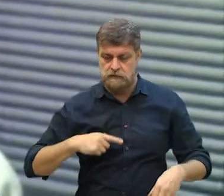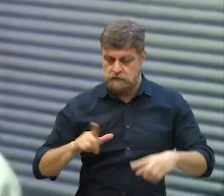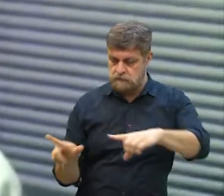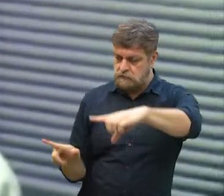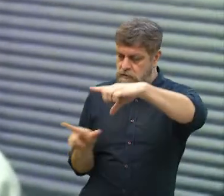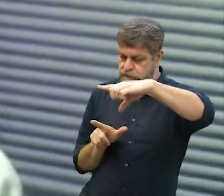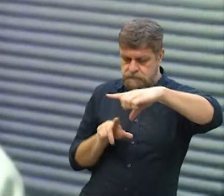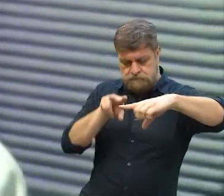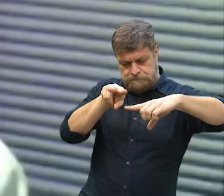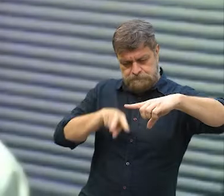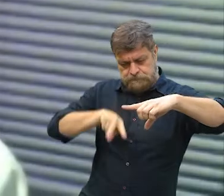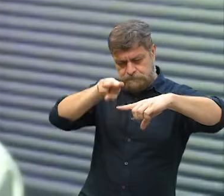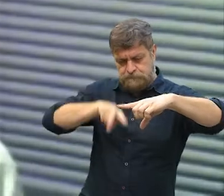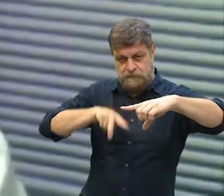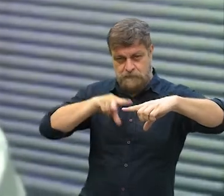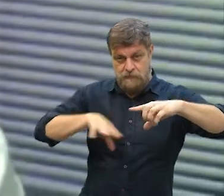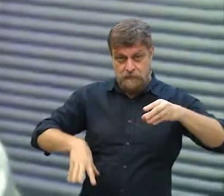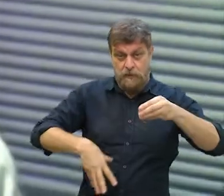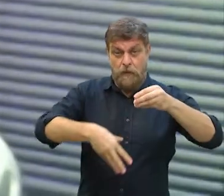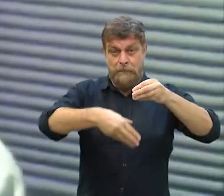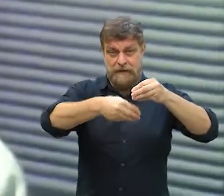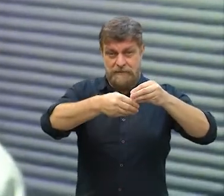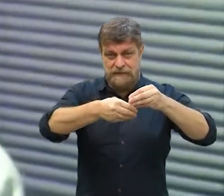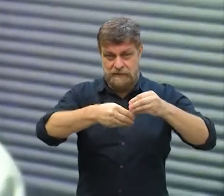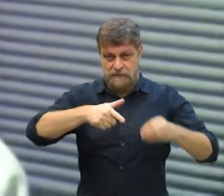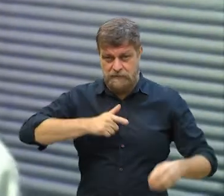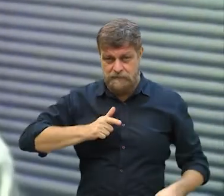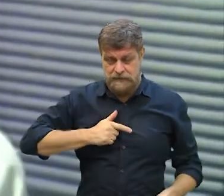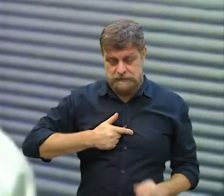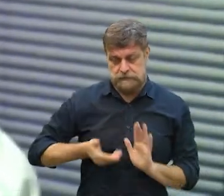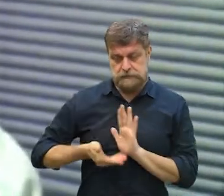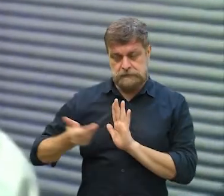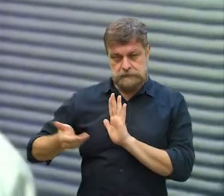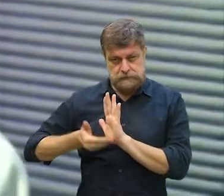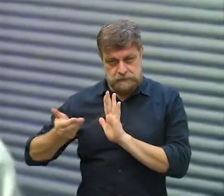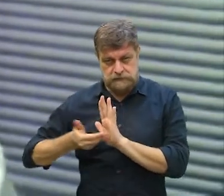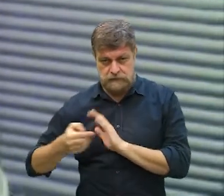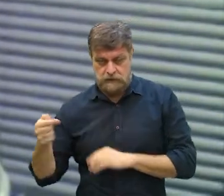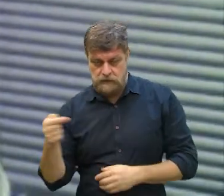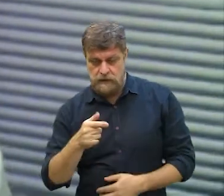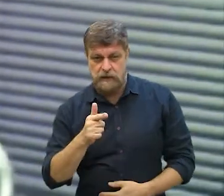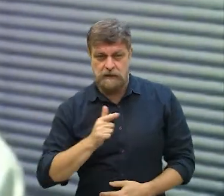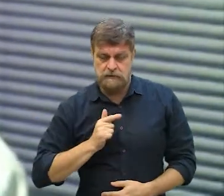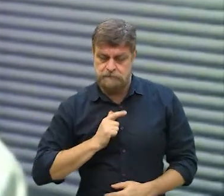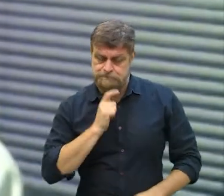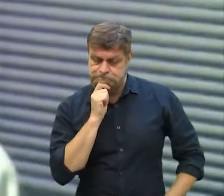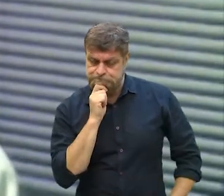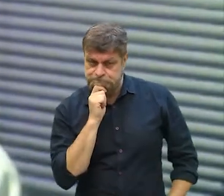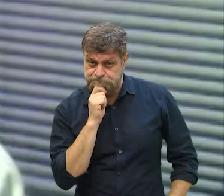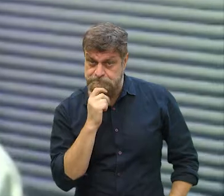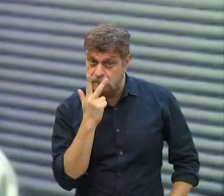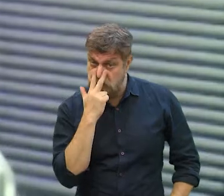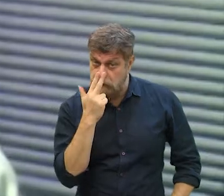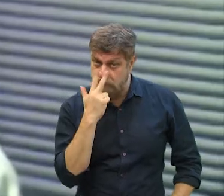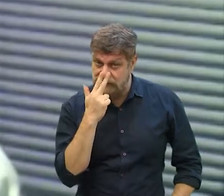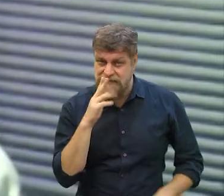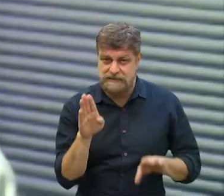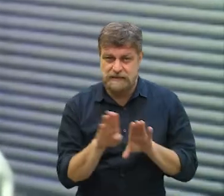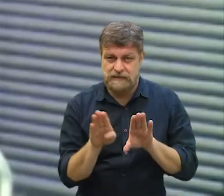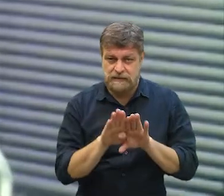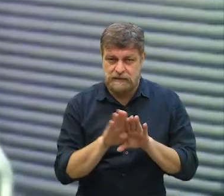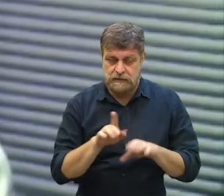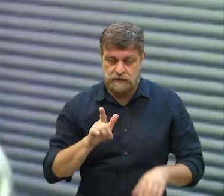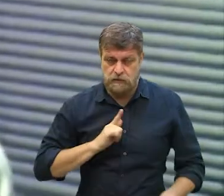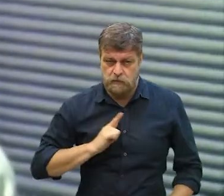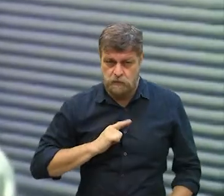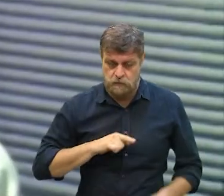ali da glândula, e para realmente fechar esse diagnóstico, ou para excluir, se fez lá uma suspeita, você vai pedir um exame, que é o